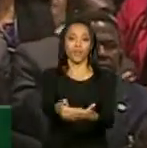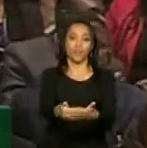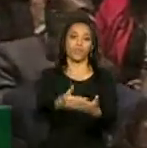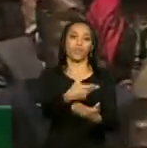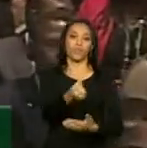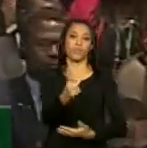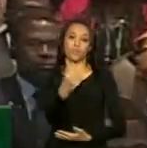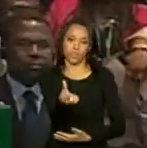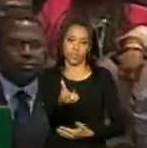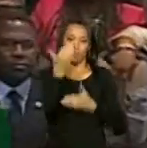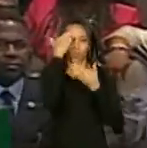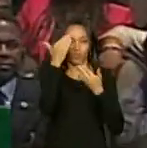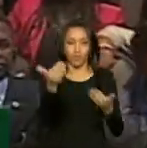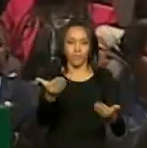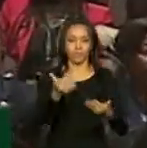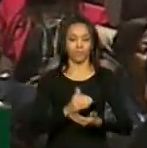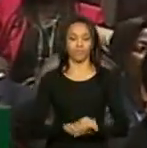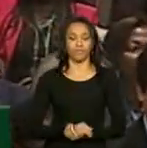2016. Muito obrigado.